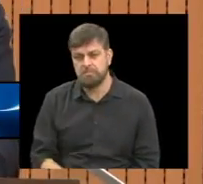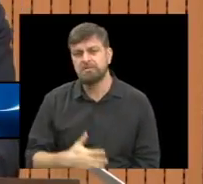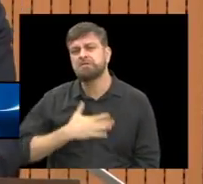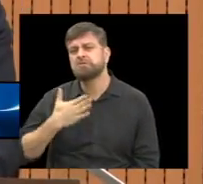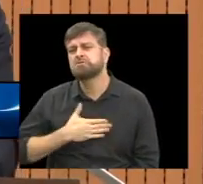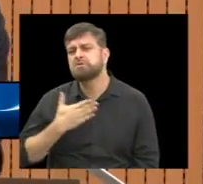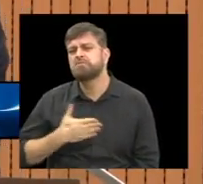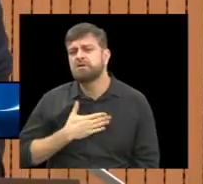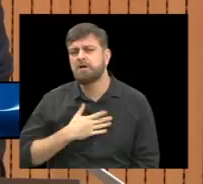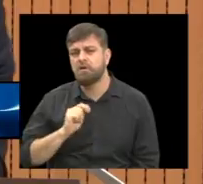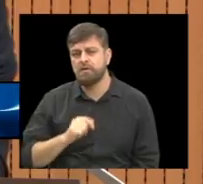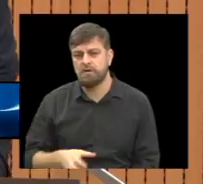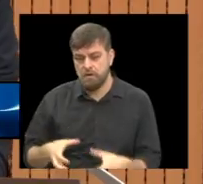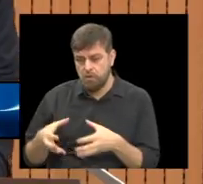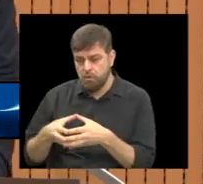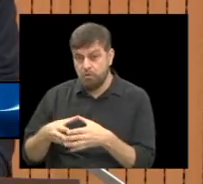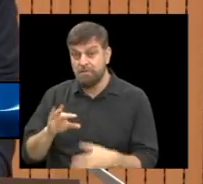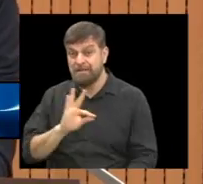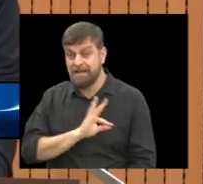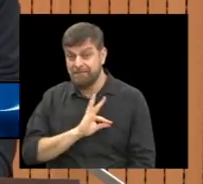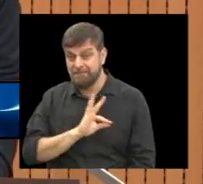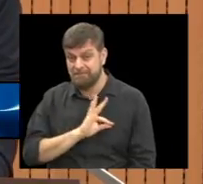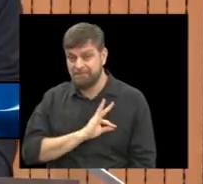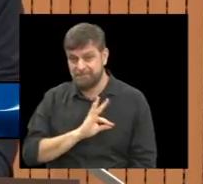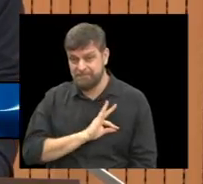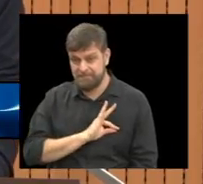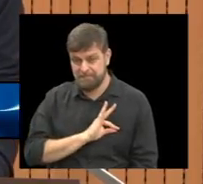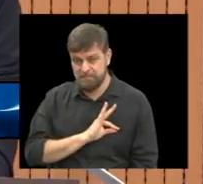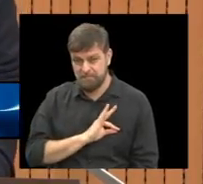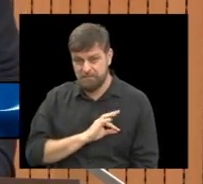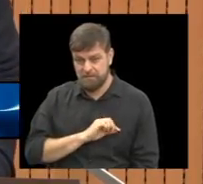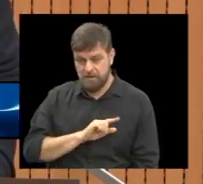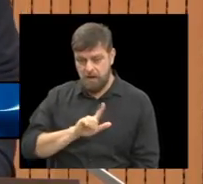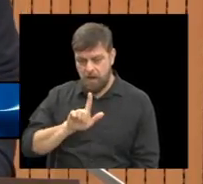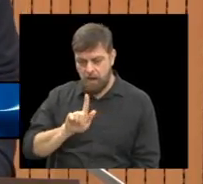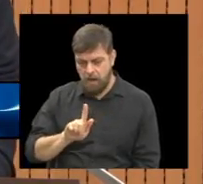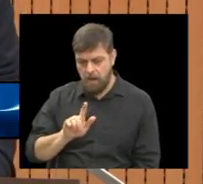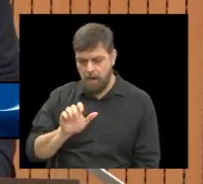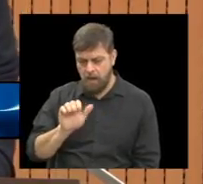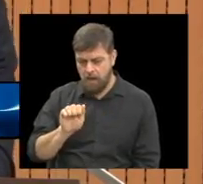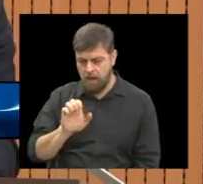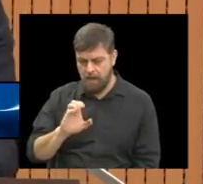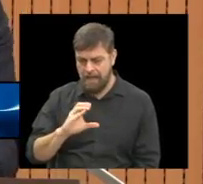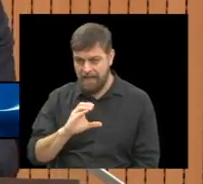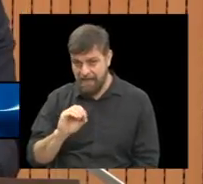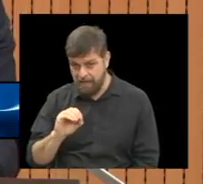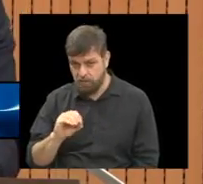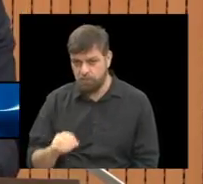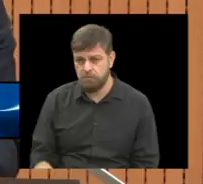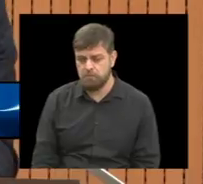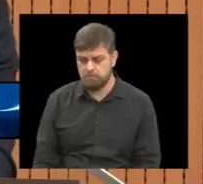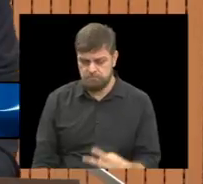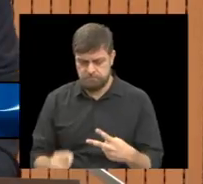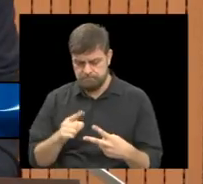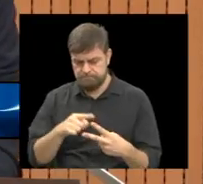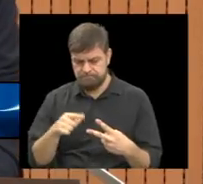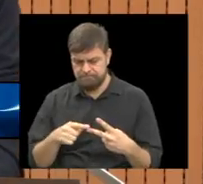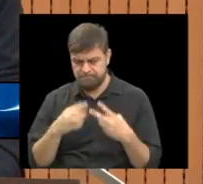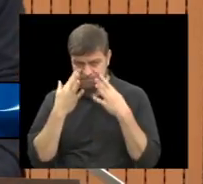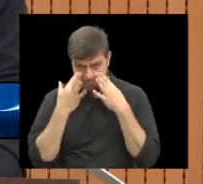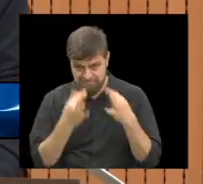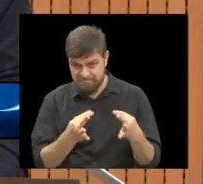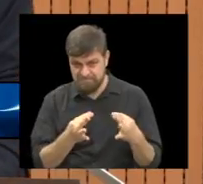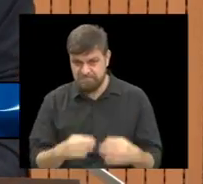o gaeco de campinas então duas coisas me chamaram atenção a falta de